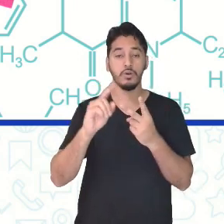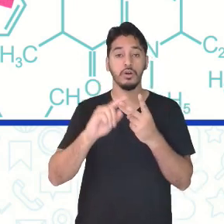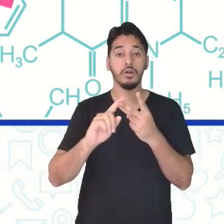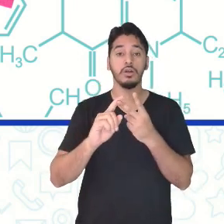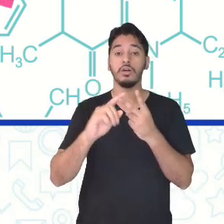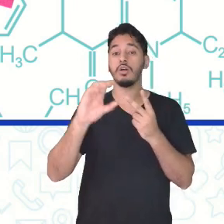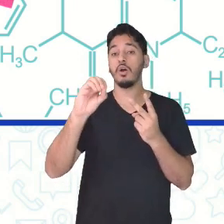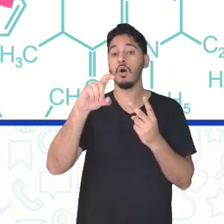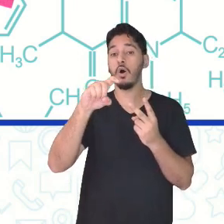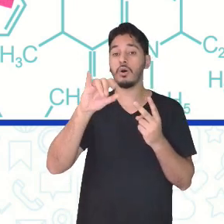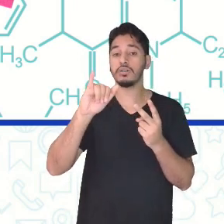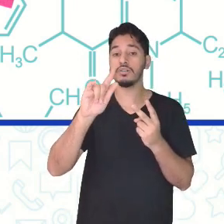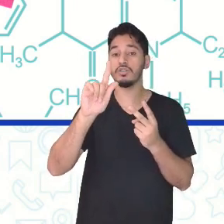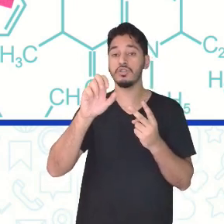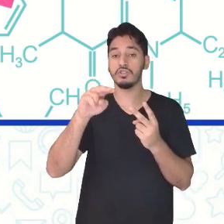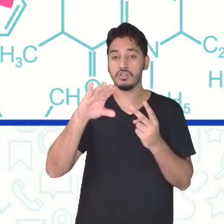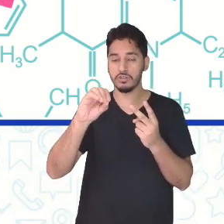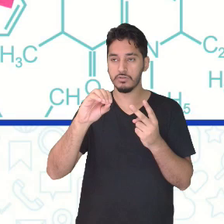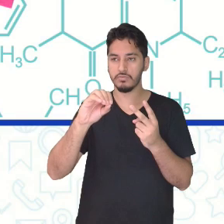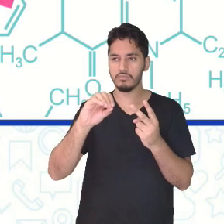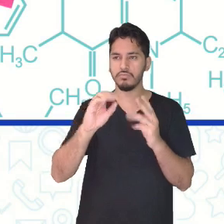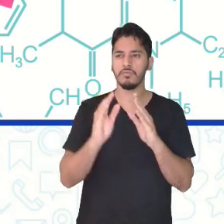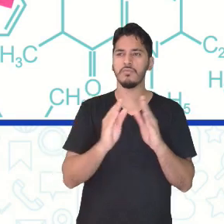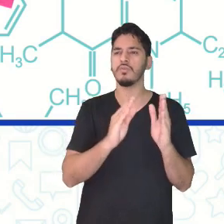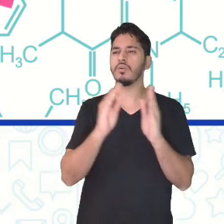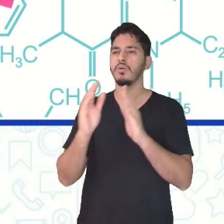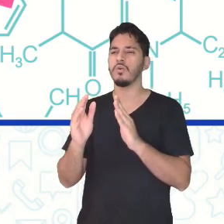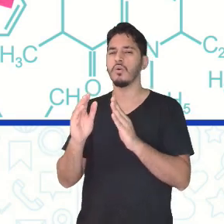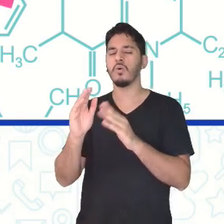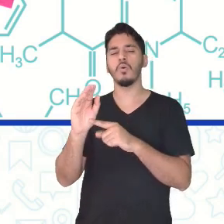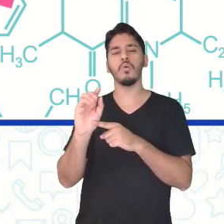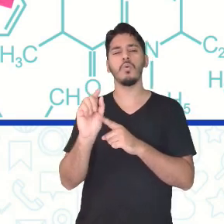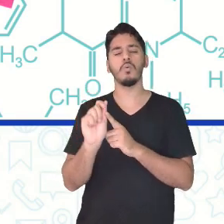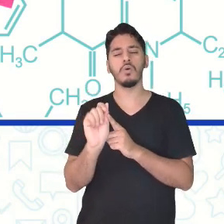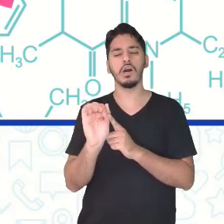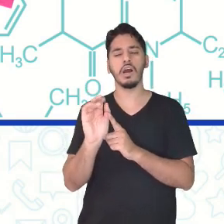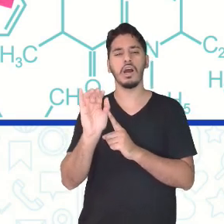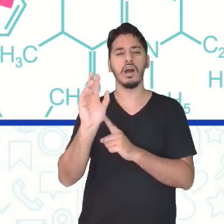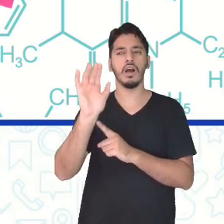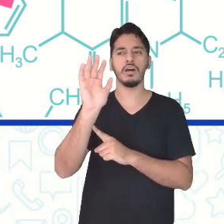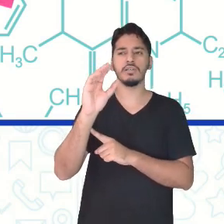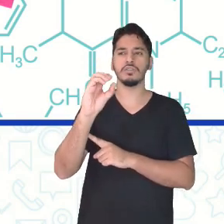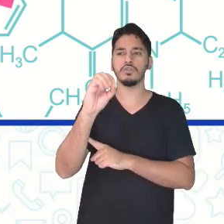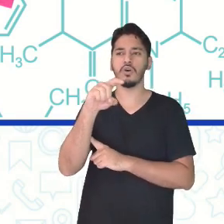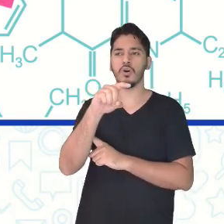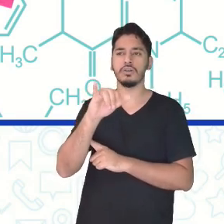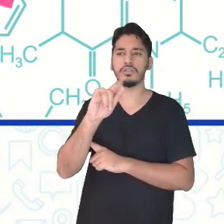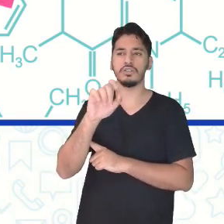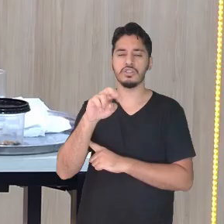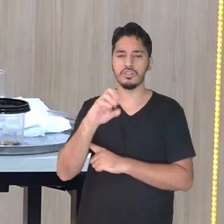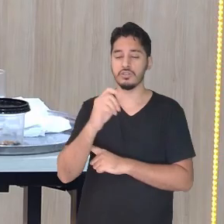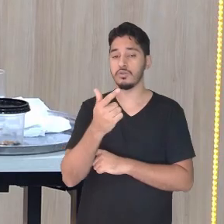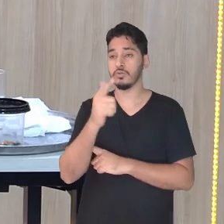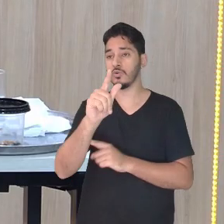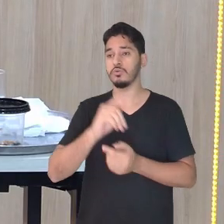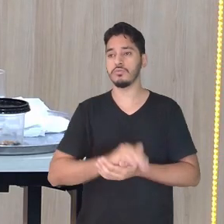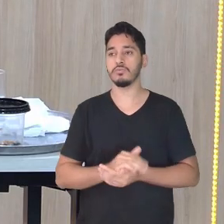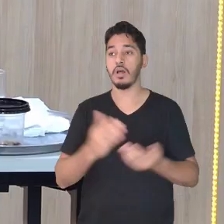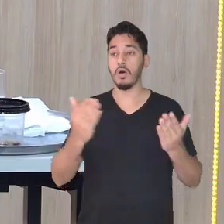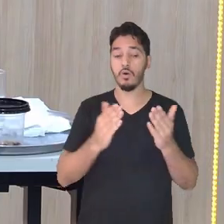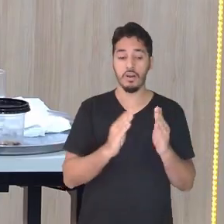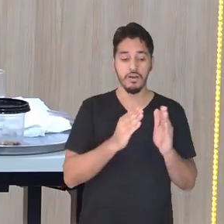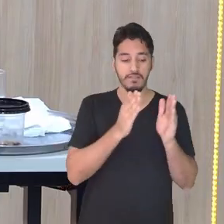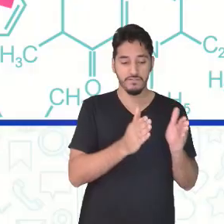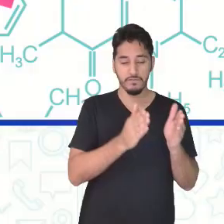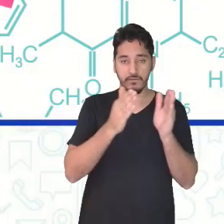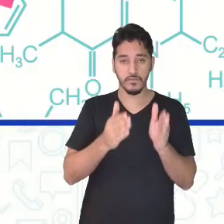pura. O gás oxigênio, não apresentando mistura. E outros. Agora a gente vai falar de fases. Fases